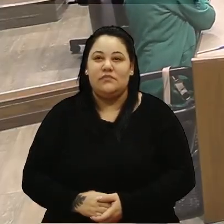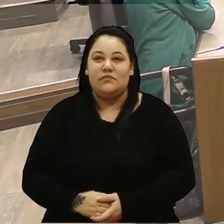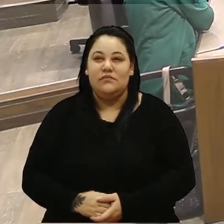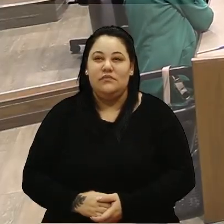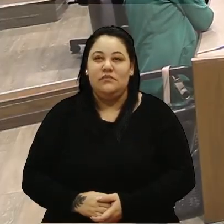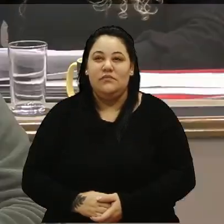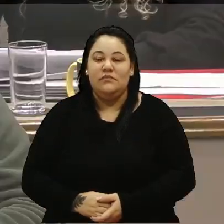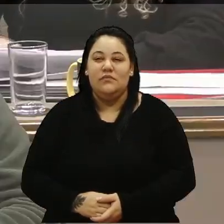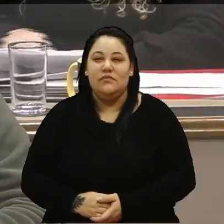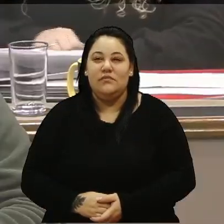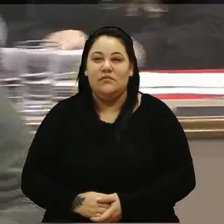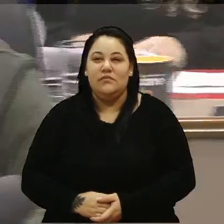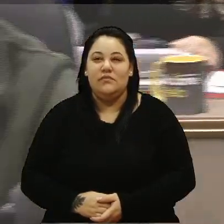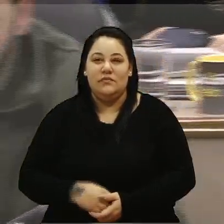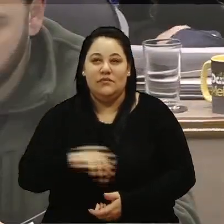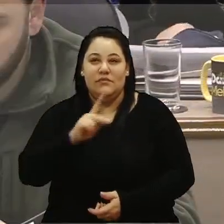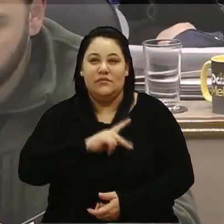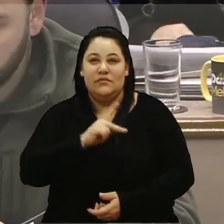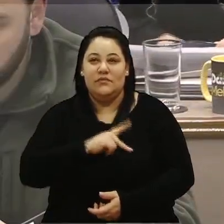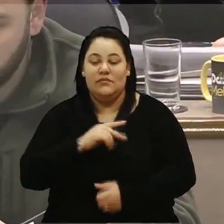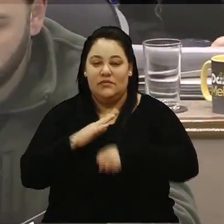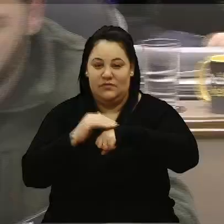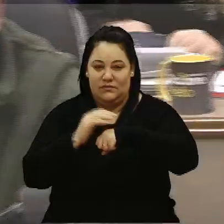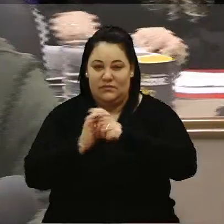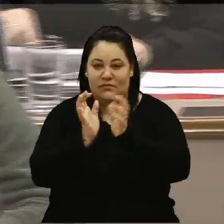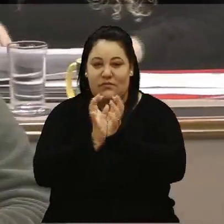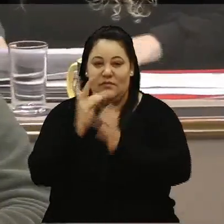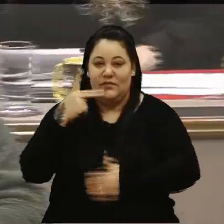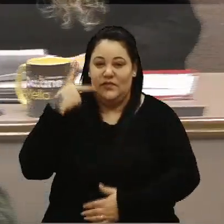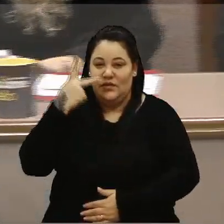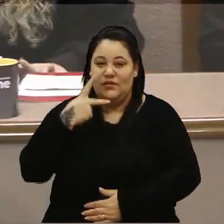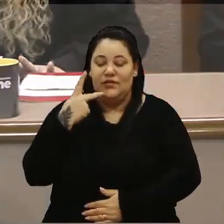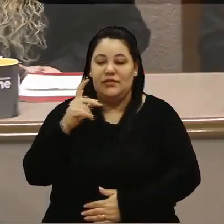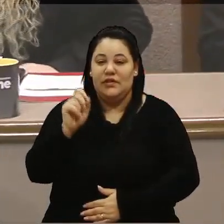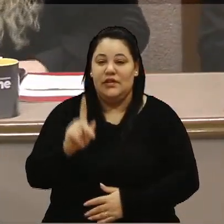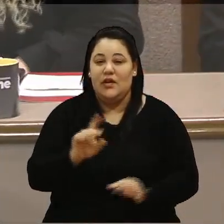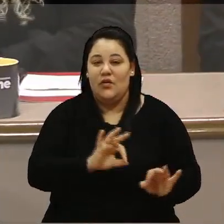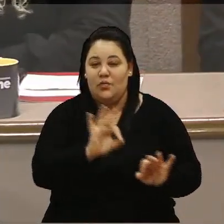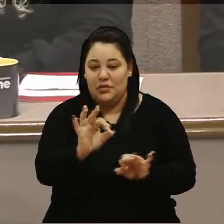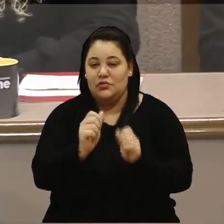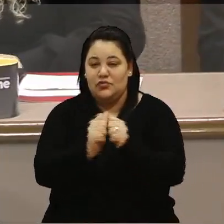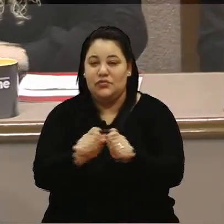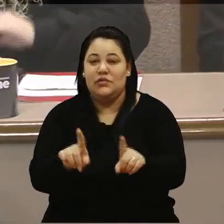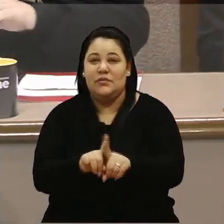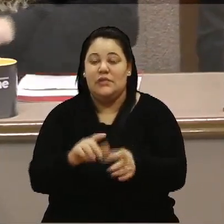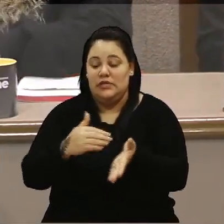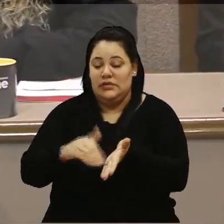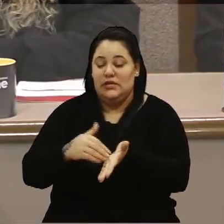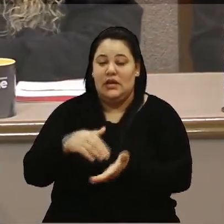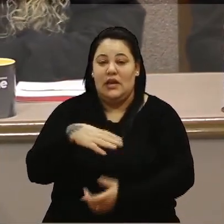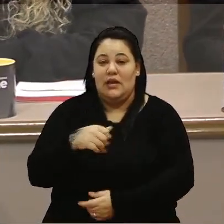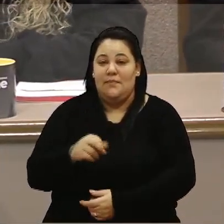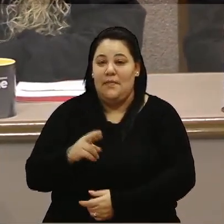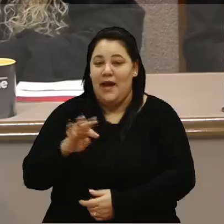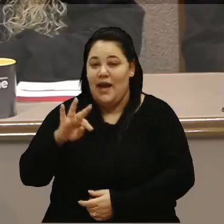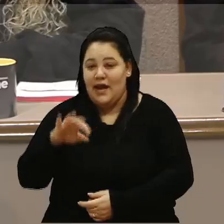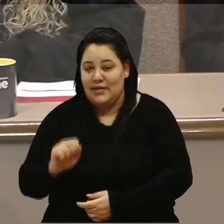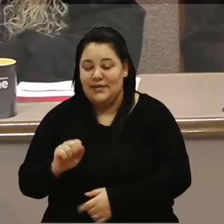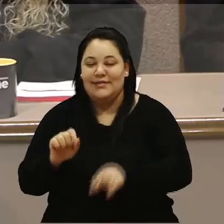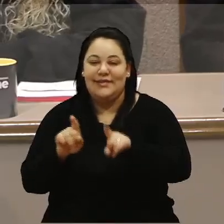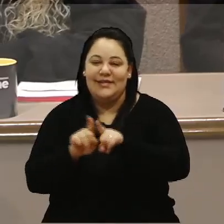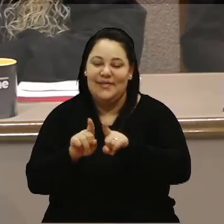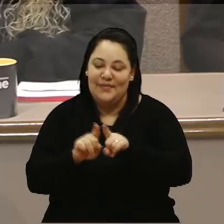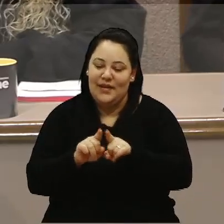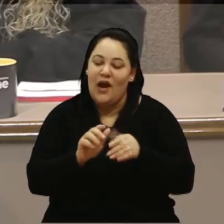Senhor presidente, nobres colegas vereadores, né, quem está aqui no nosso plenário, a secretária Marta, que está aqui nos prestigiando